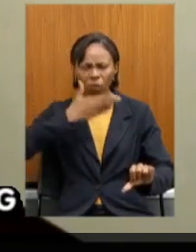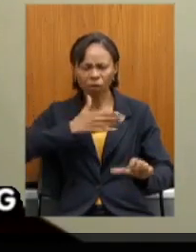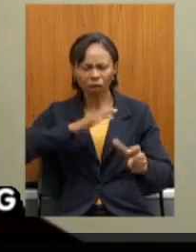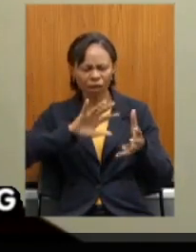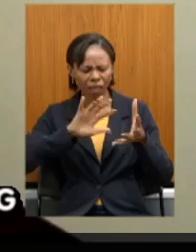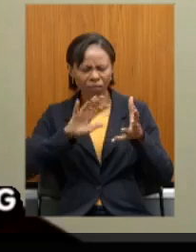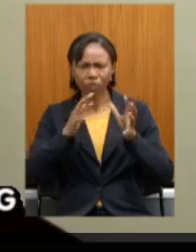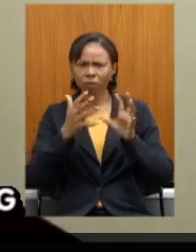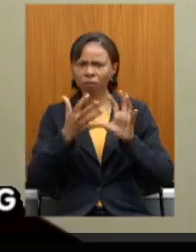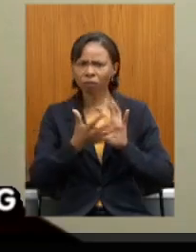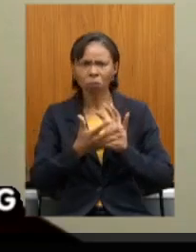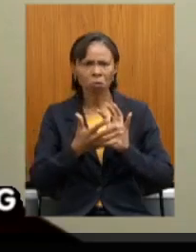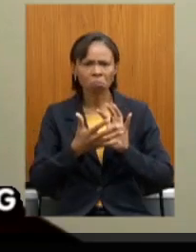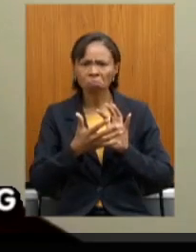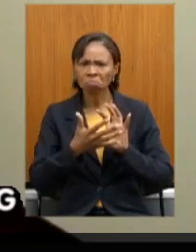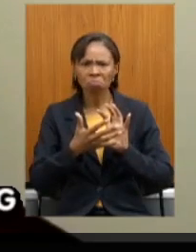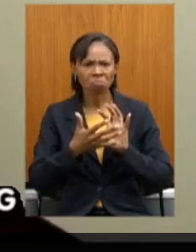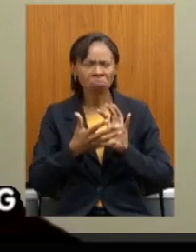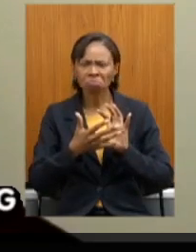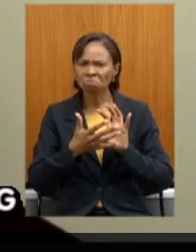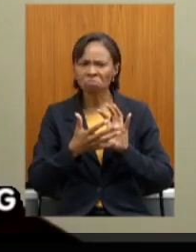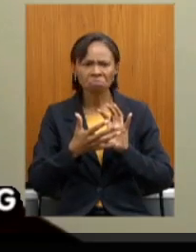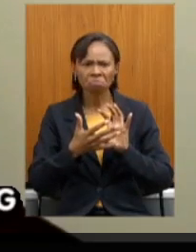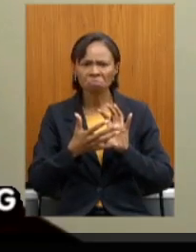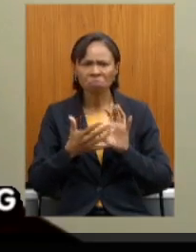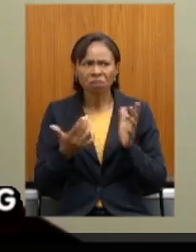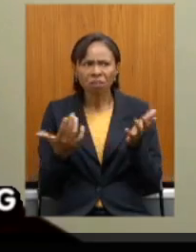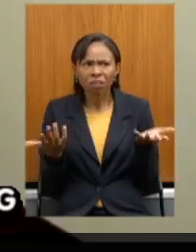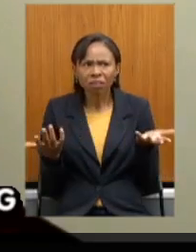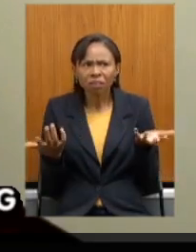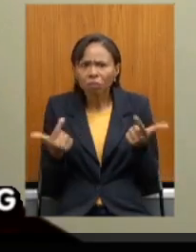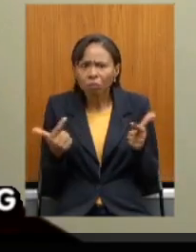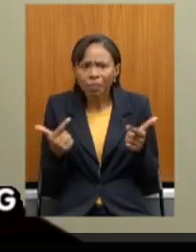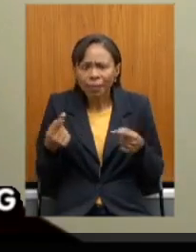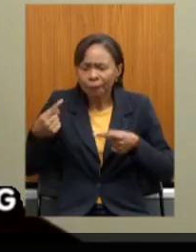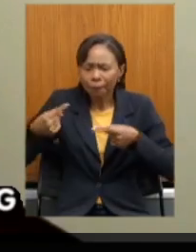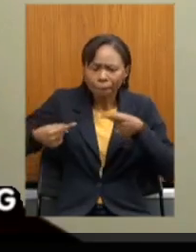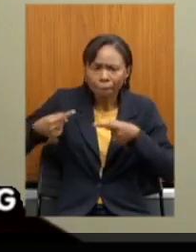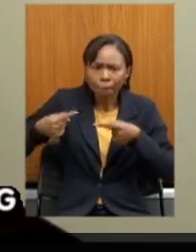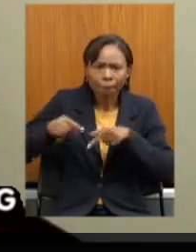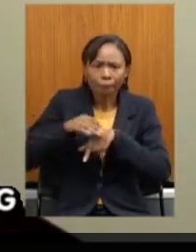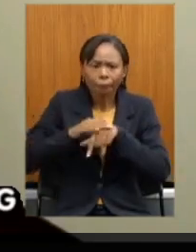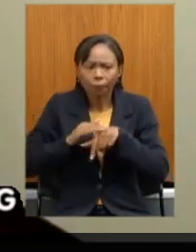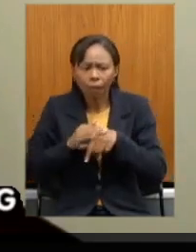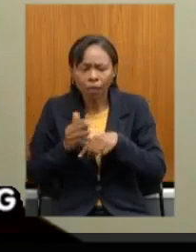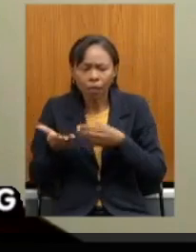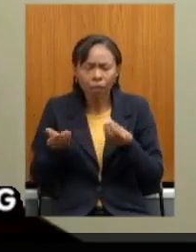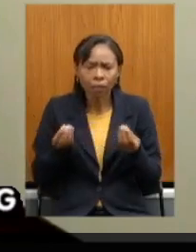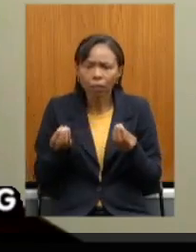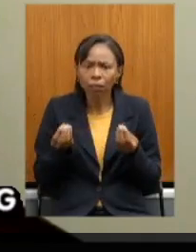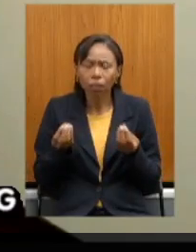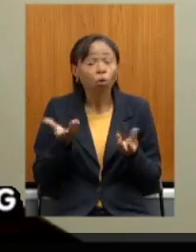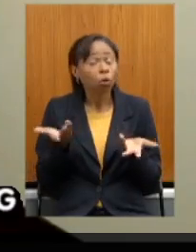devido debate. O governo entende, e a gente ouve isso